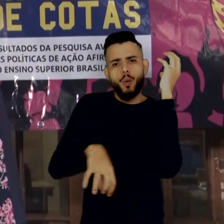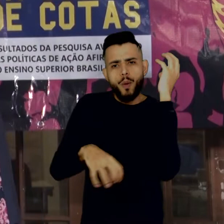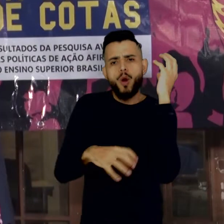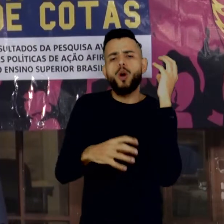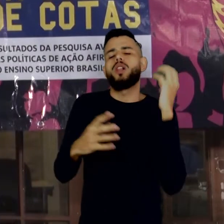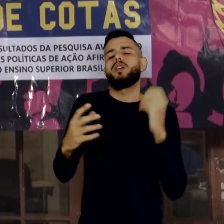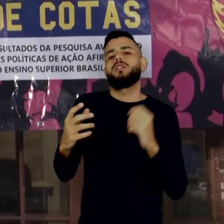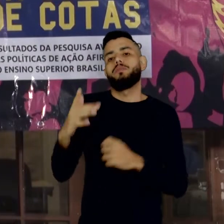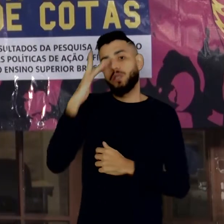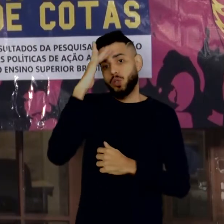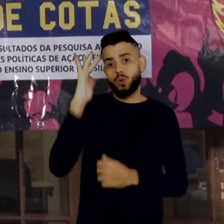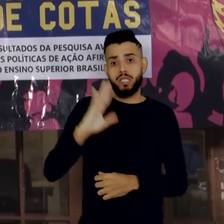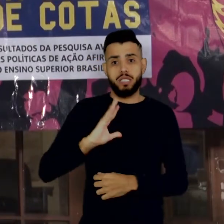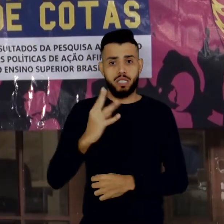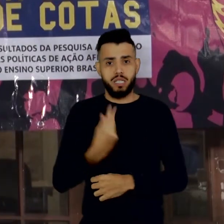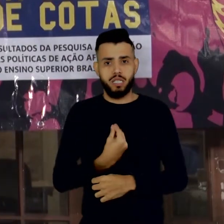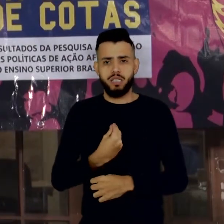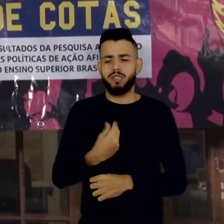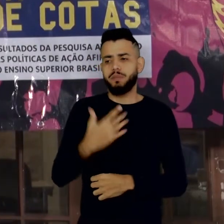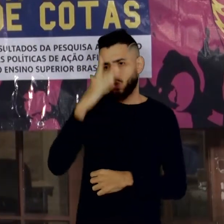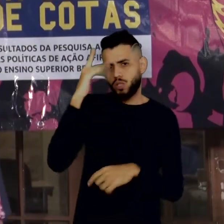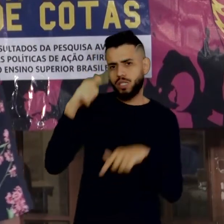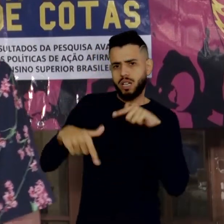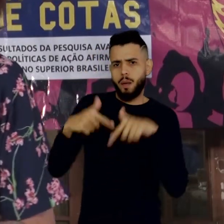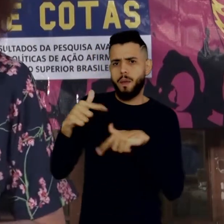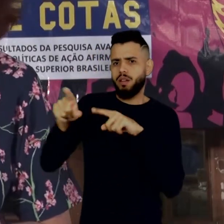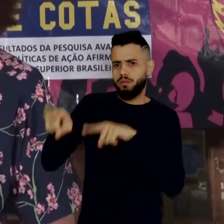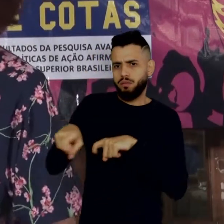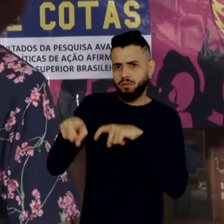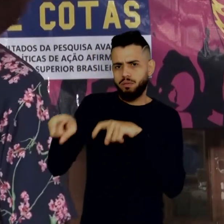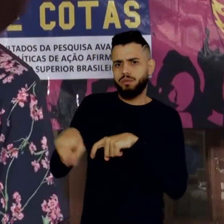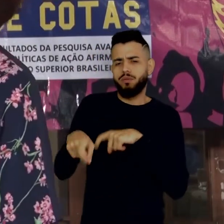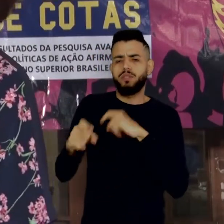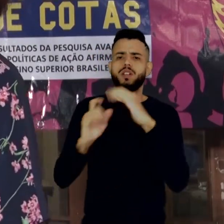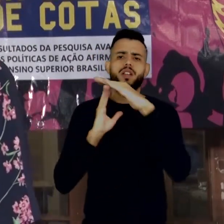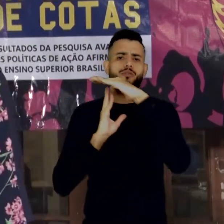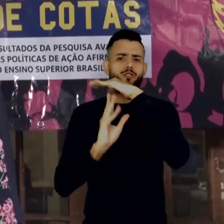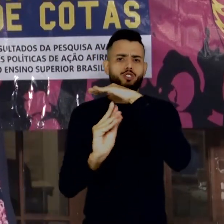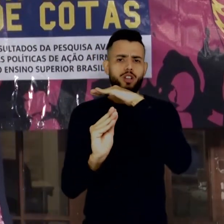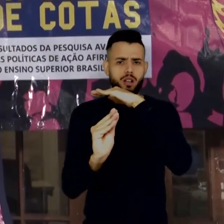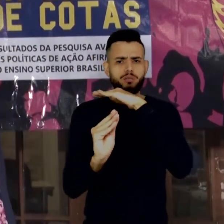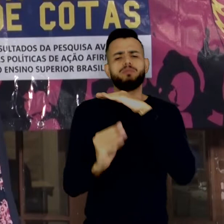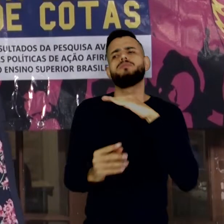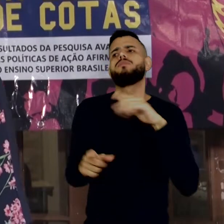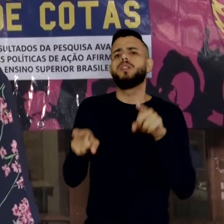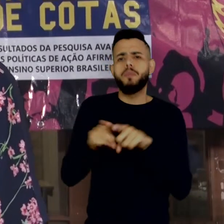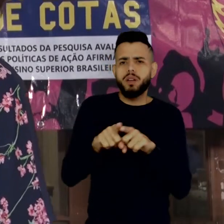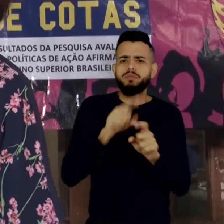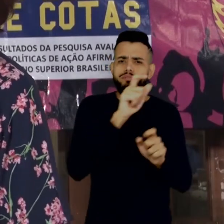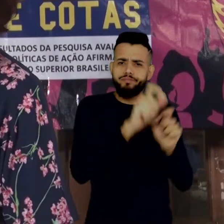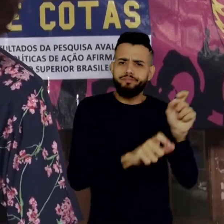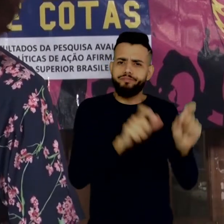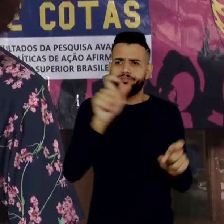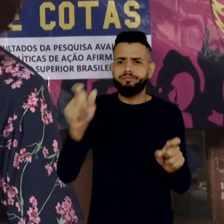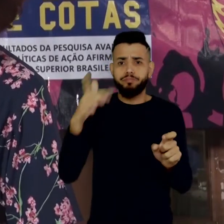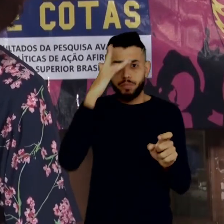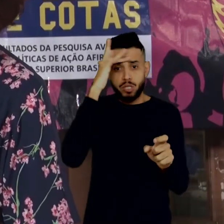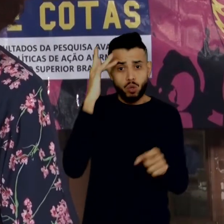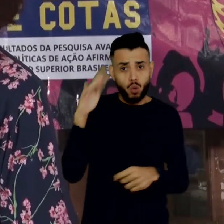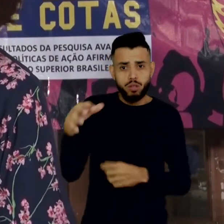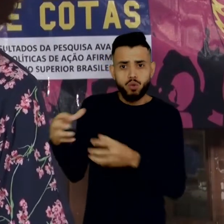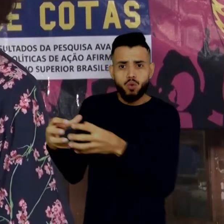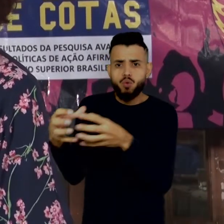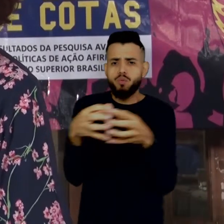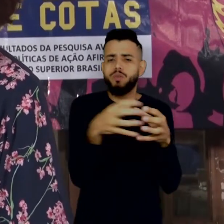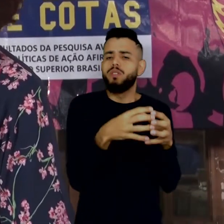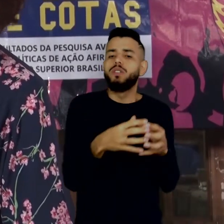pessoas trans, trabalhadoras rurais, refugiados, né, e de outros sujeitos políticos que disputam o